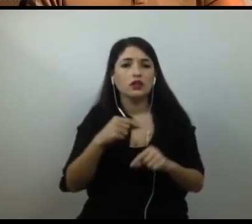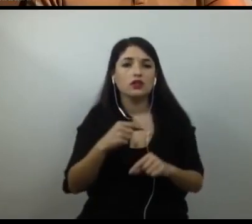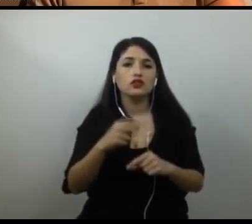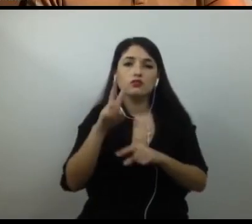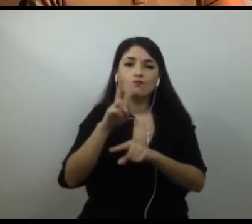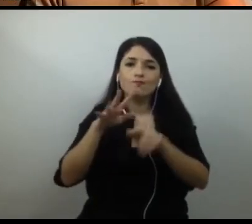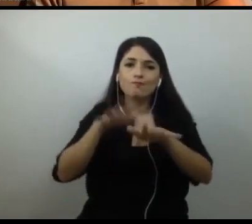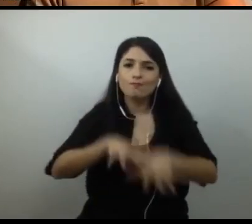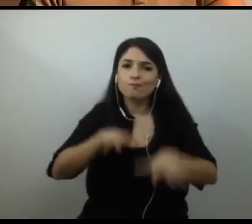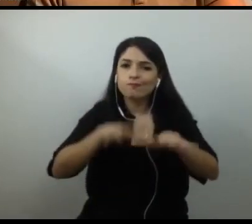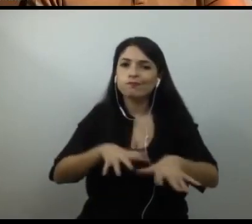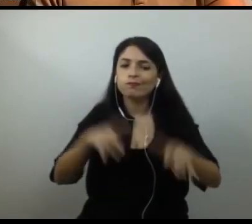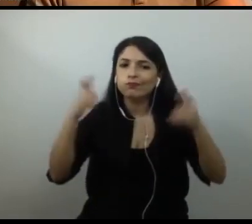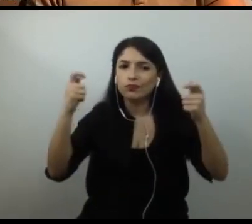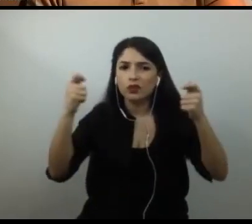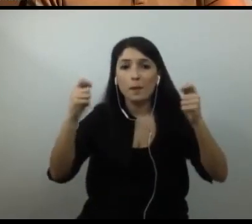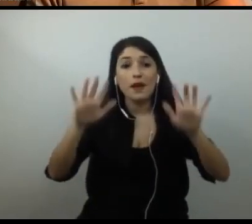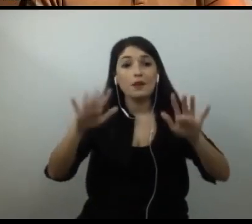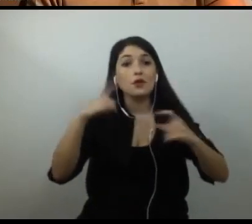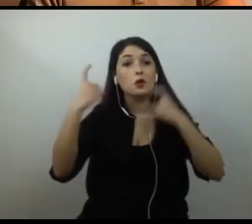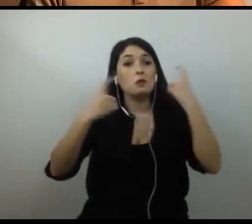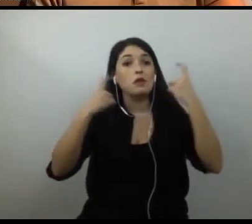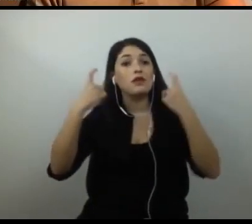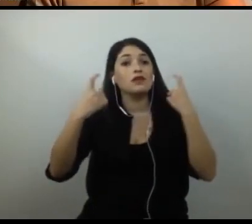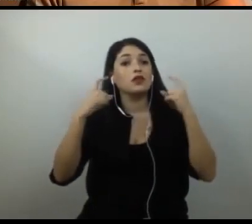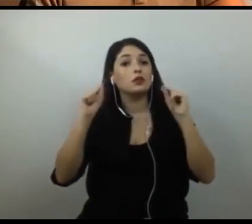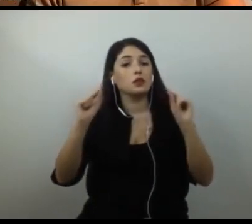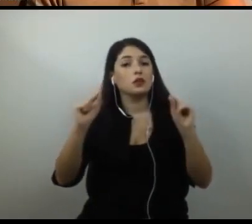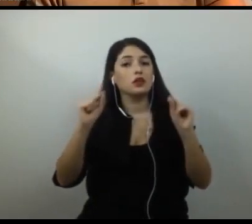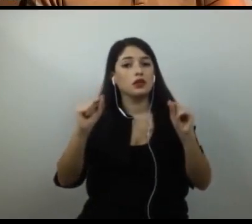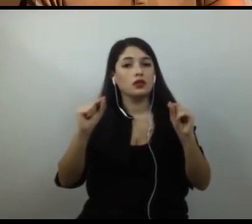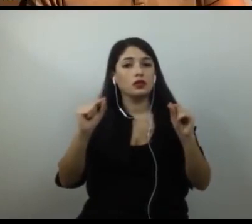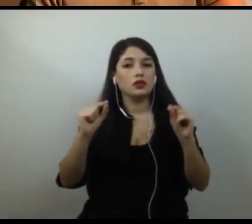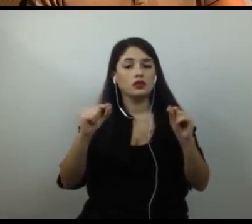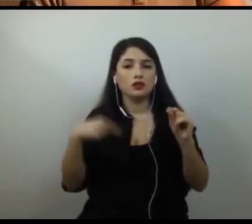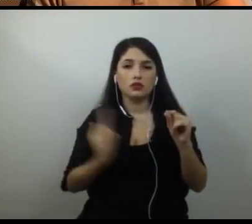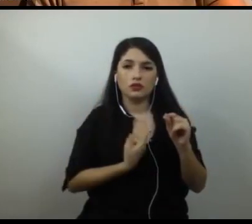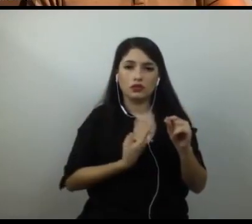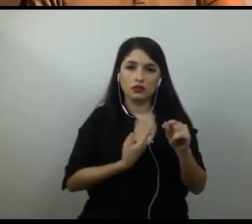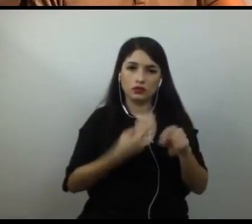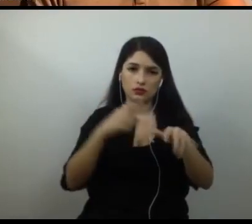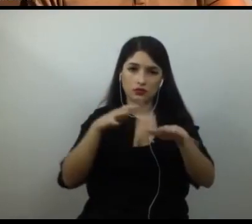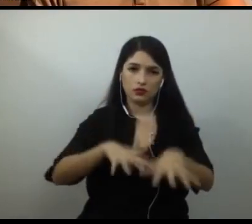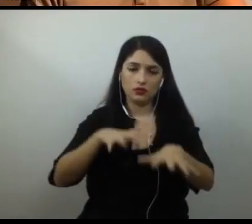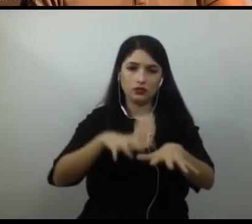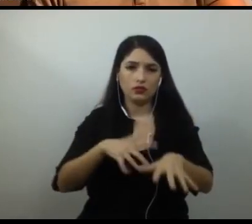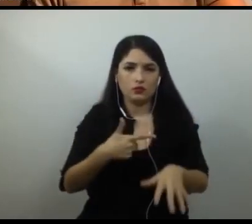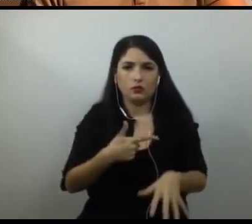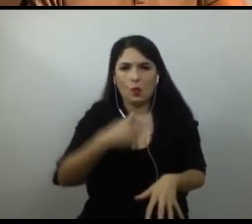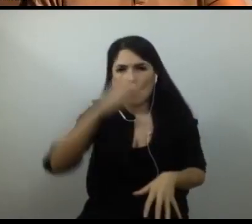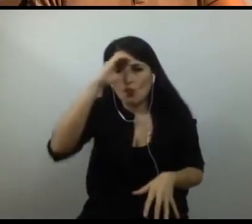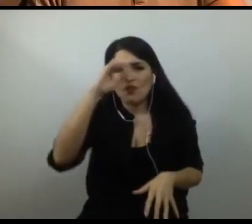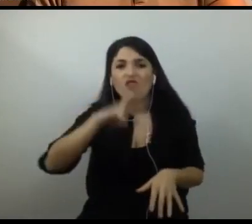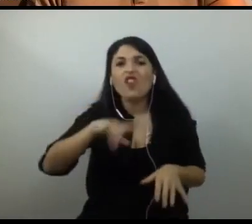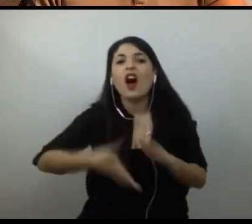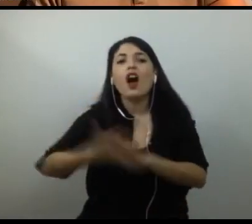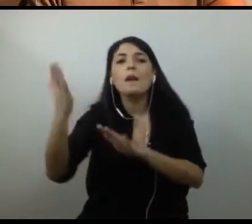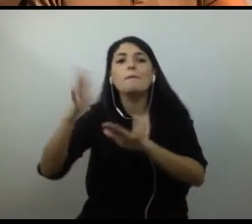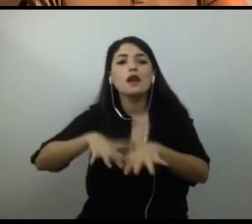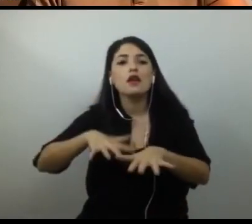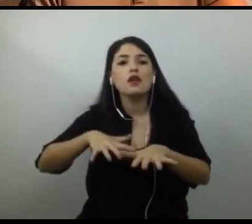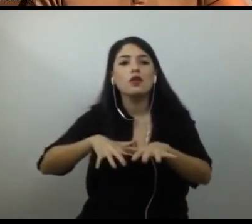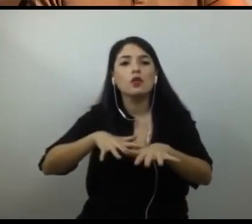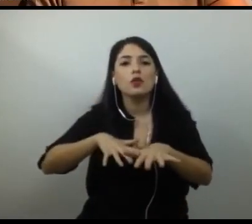protestar, mas a preocupação que nós temos de fazer parte de uma marcha de insensatez. Vamos todos para a rua. Aqui no Rio de